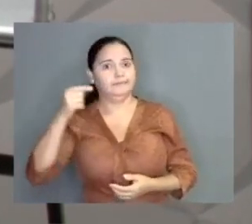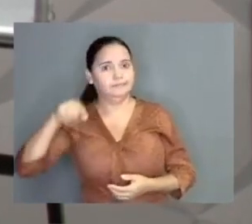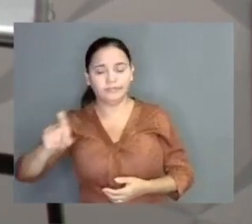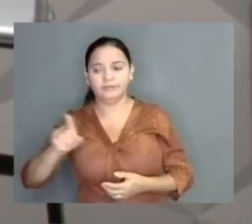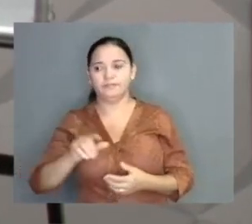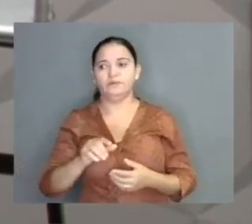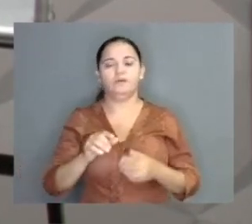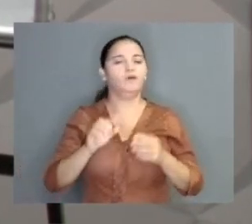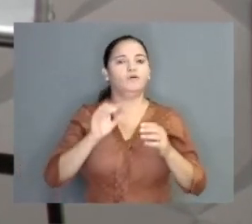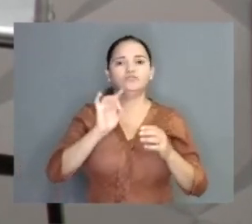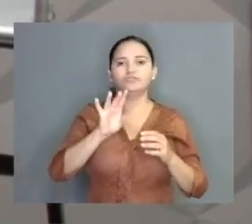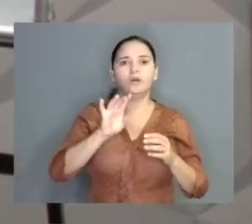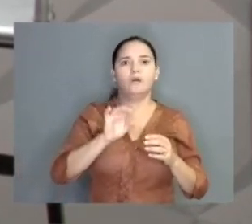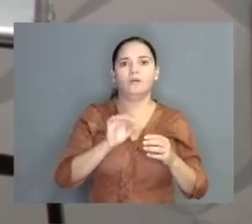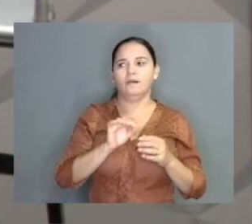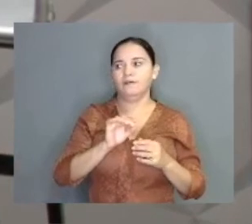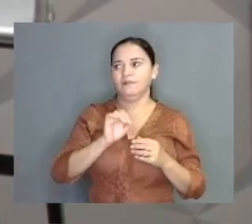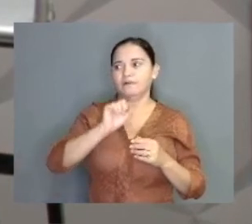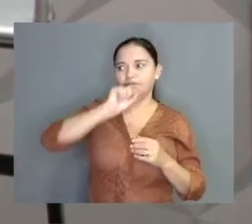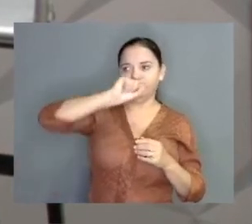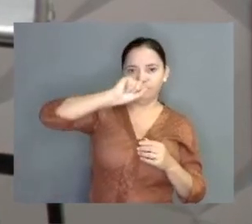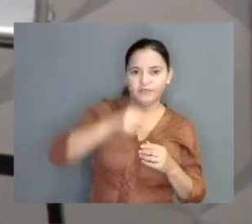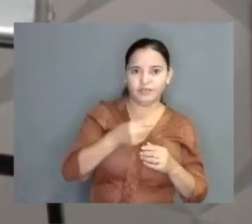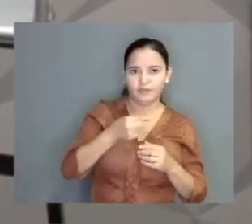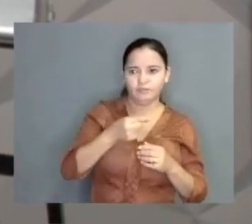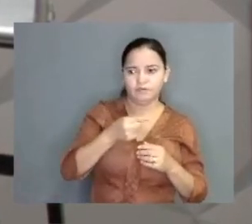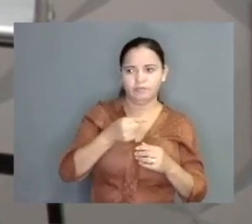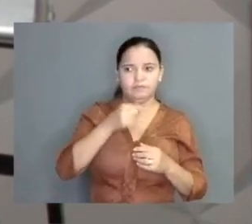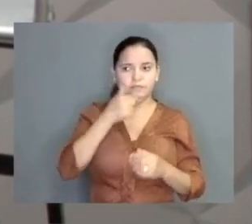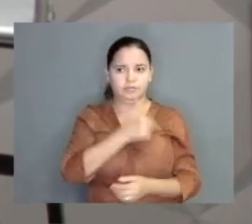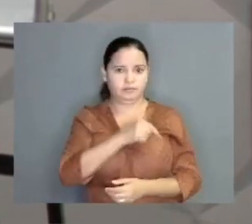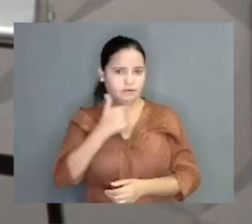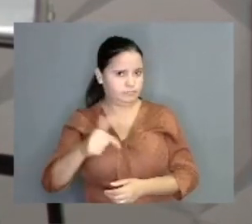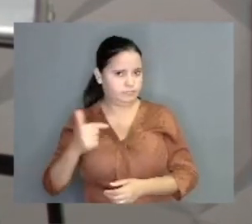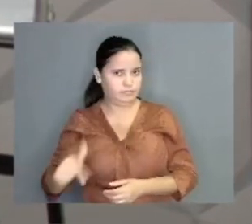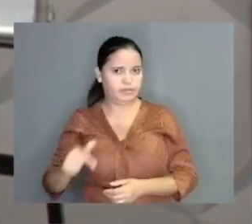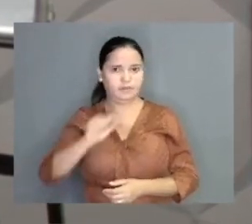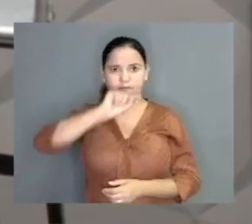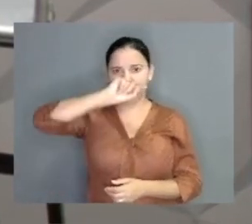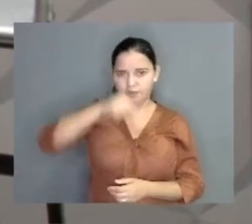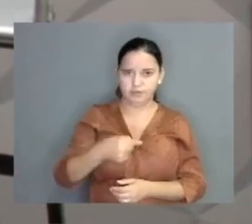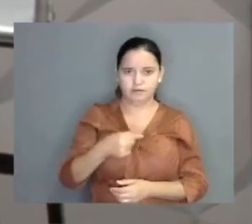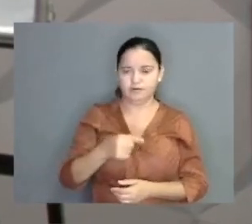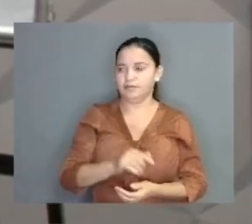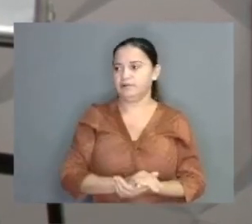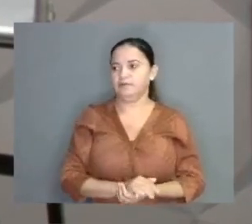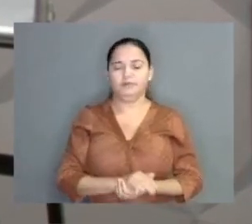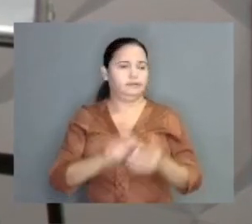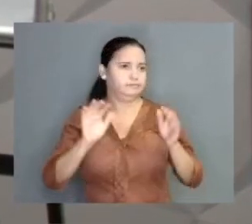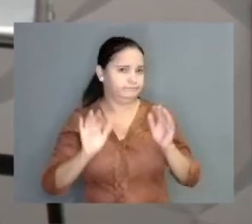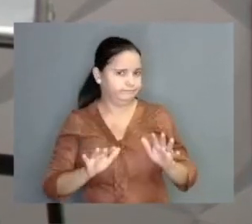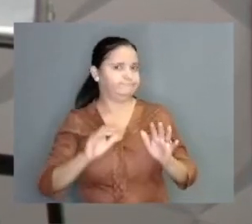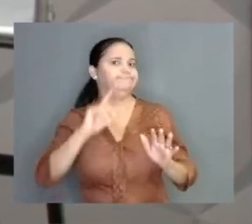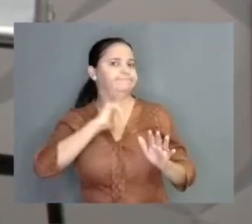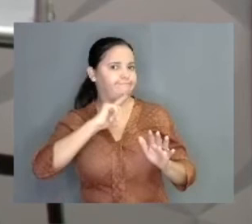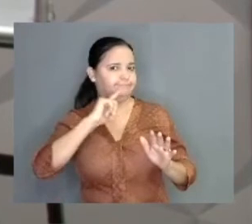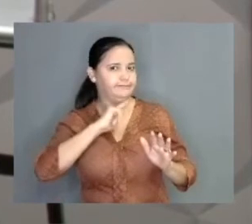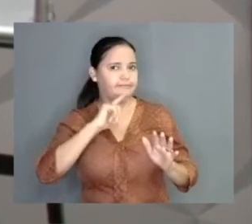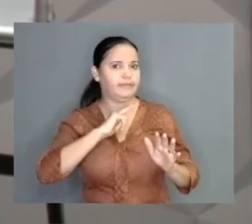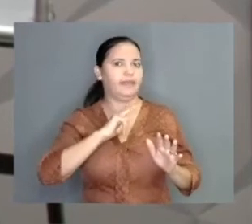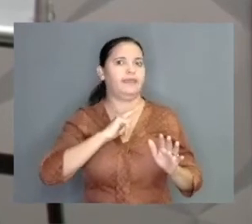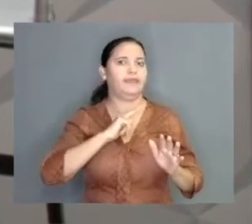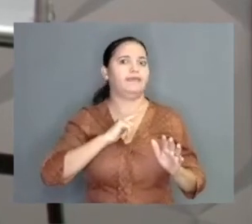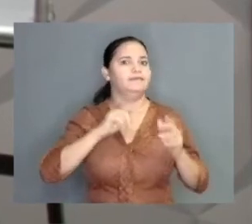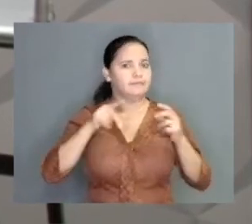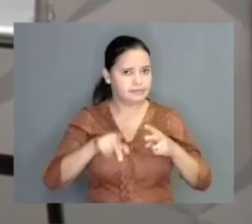vírgula, certo? Sim, professor, não tem vírgula aqui. Tem. Todo número, mesmo que ele não mostre, ele tem